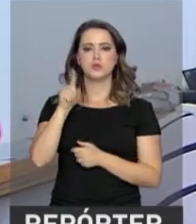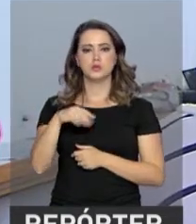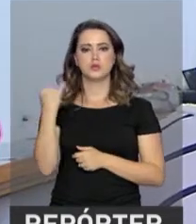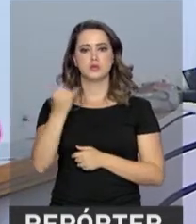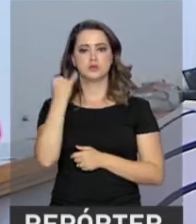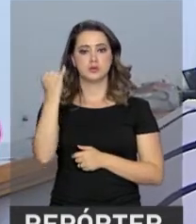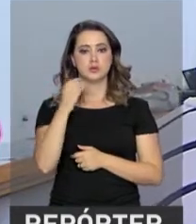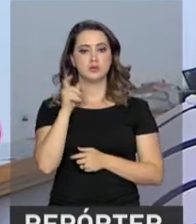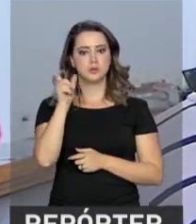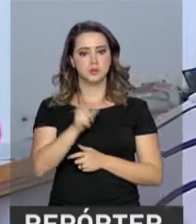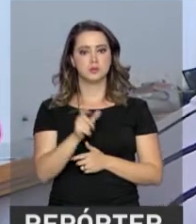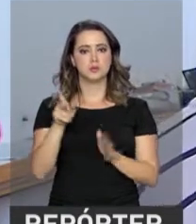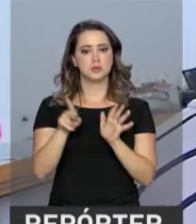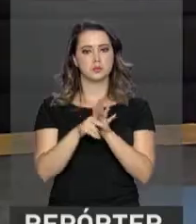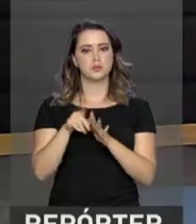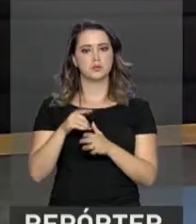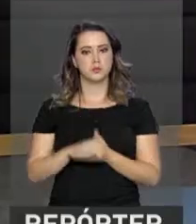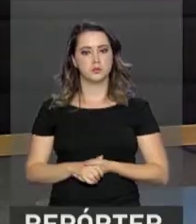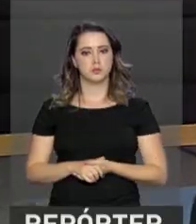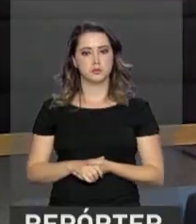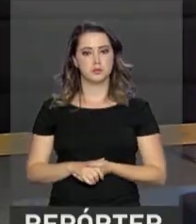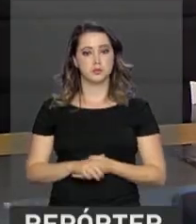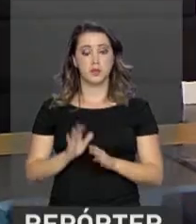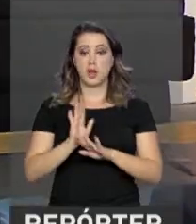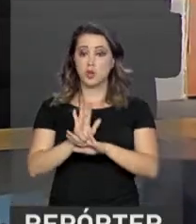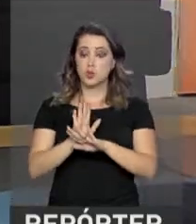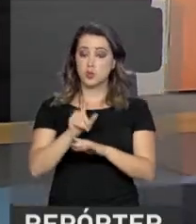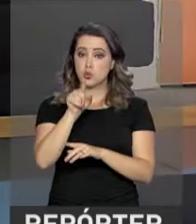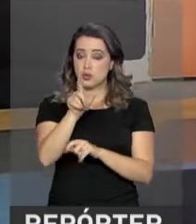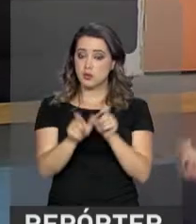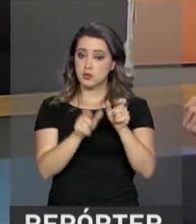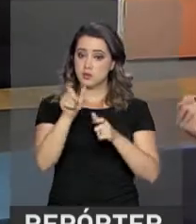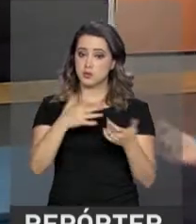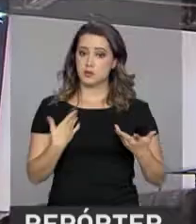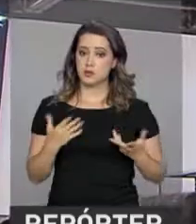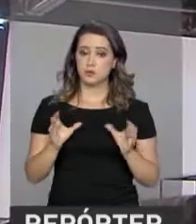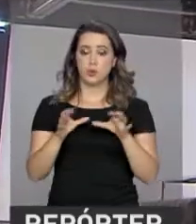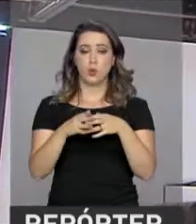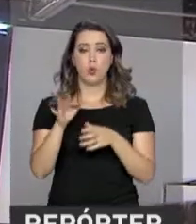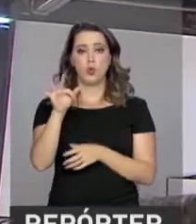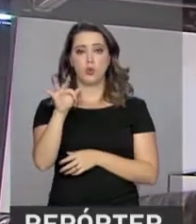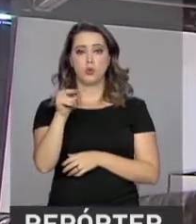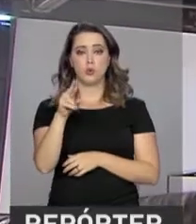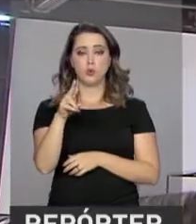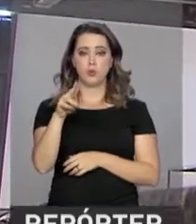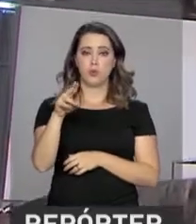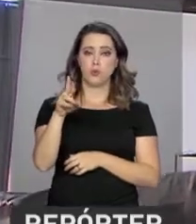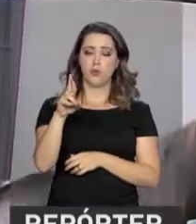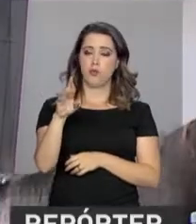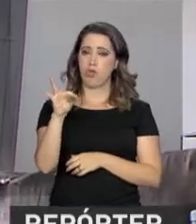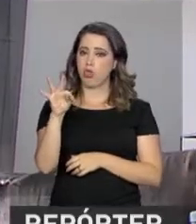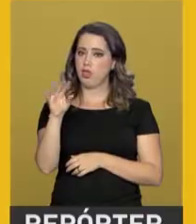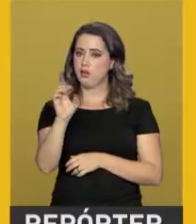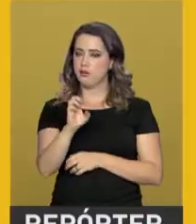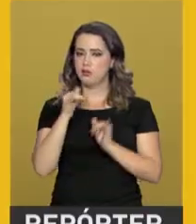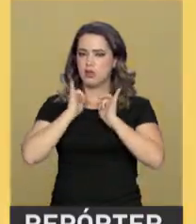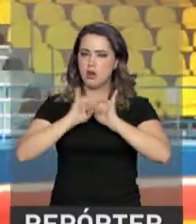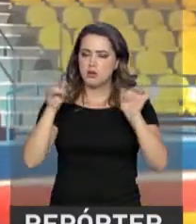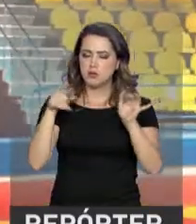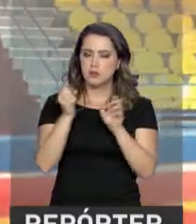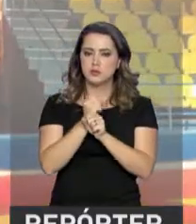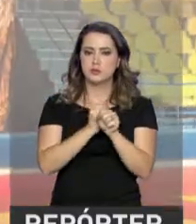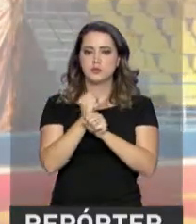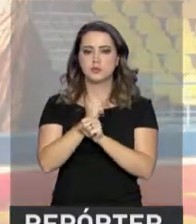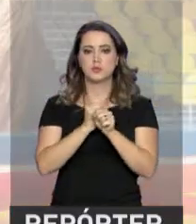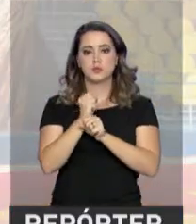para o ser humano mesmo em geral para apoiar artistas circenses a fundação nacional das artes funarte lançou este ano